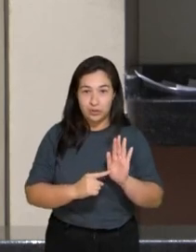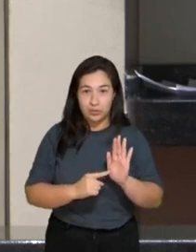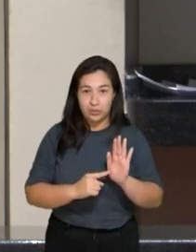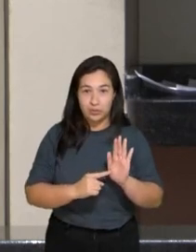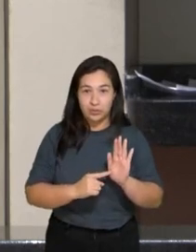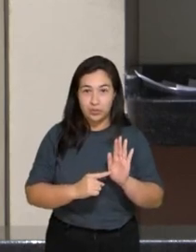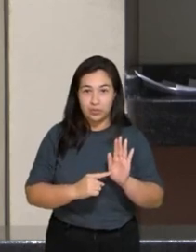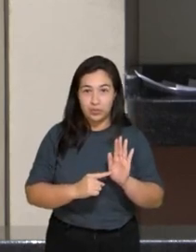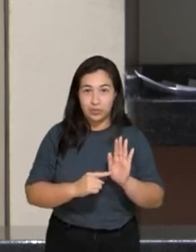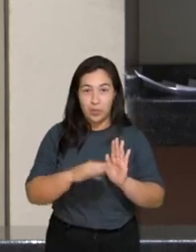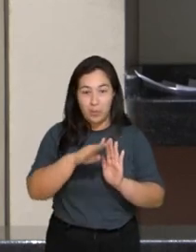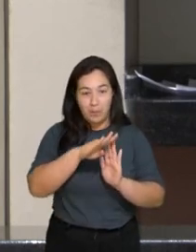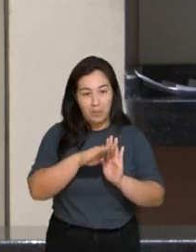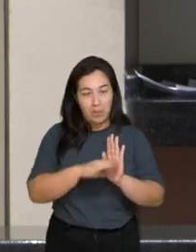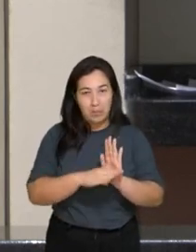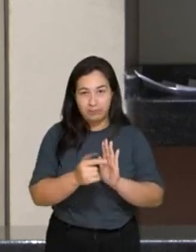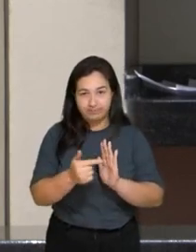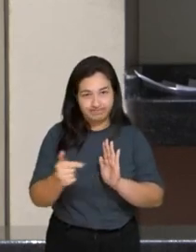extraofício.